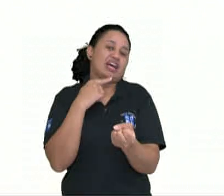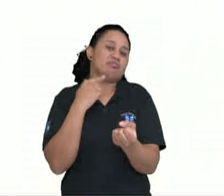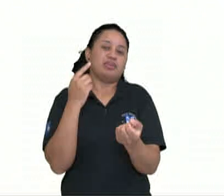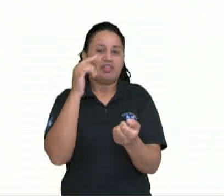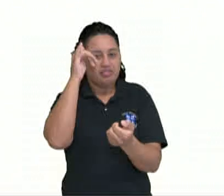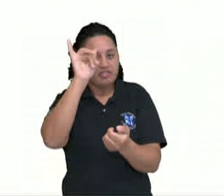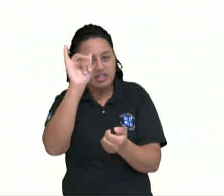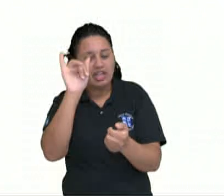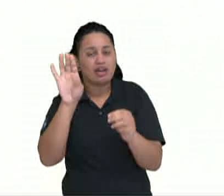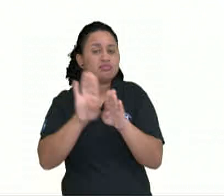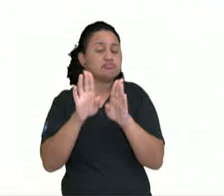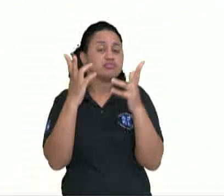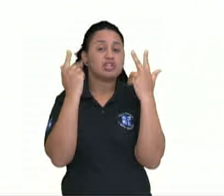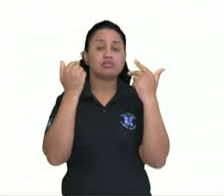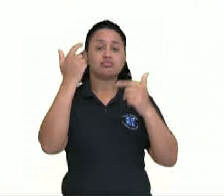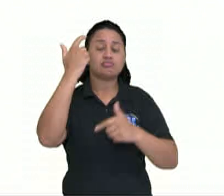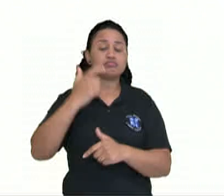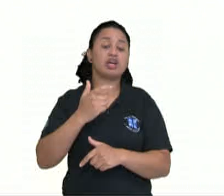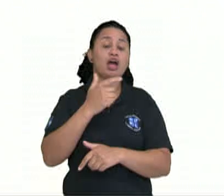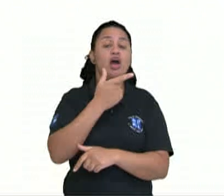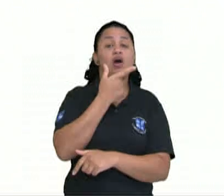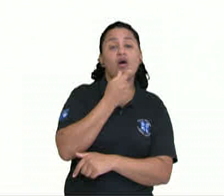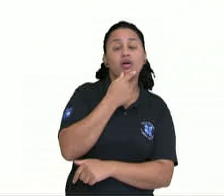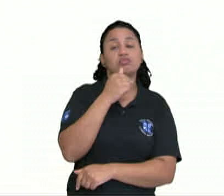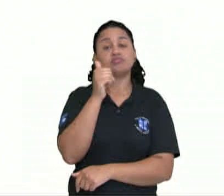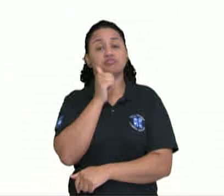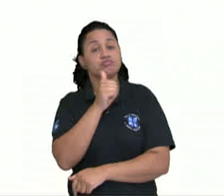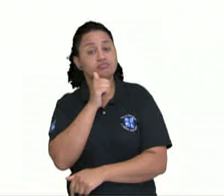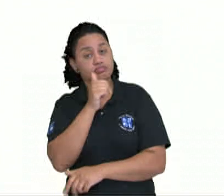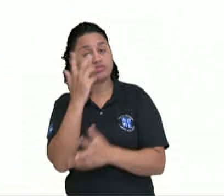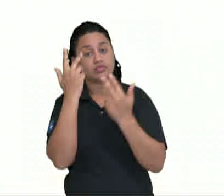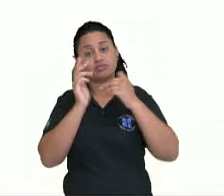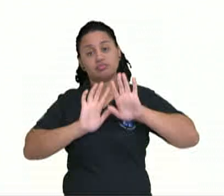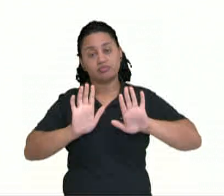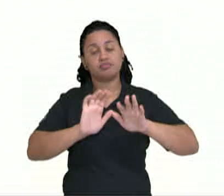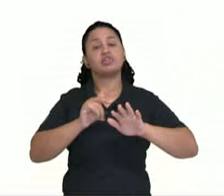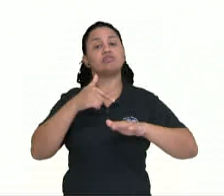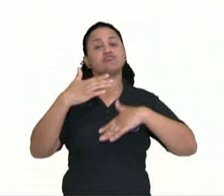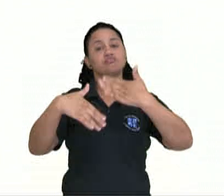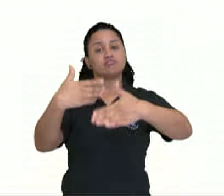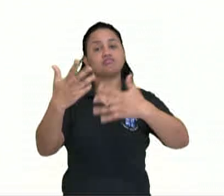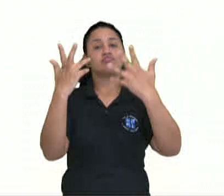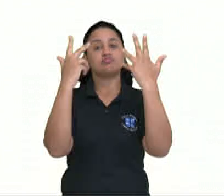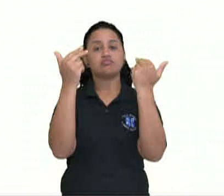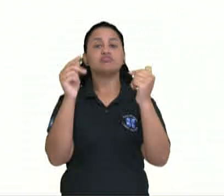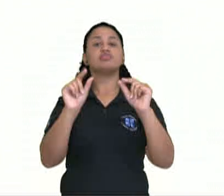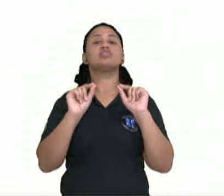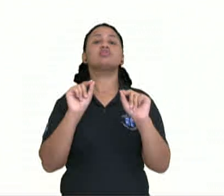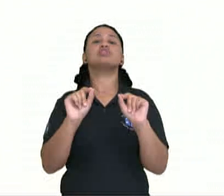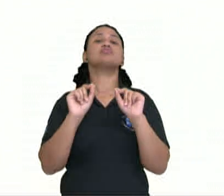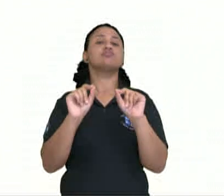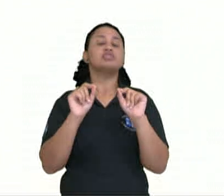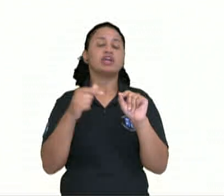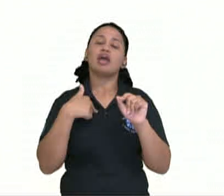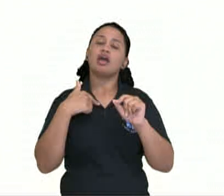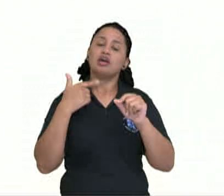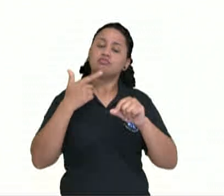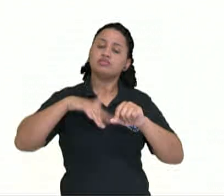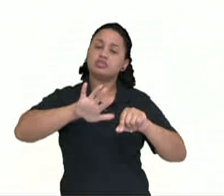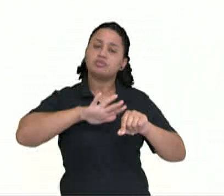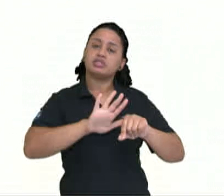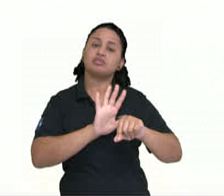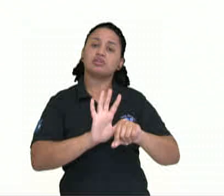do instinto de homens e mulheres. Esse processo, a naturalização, é justamente um dos